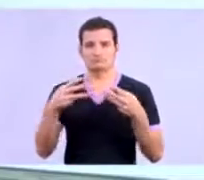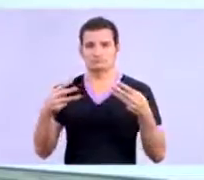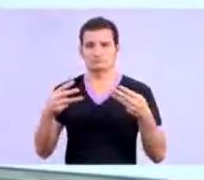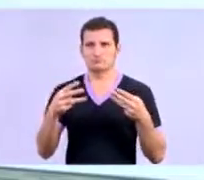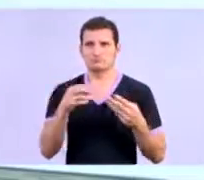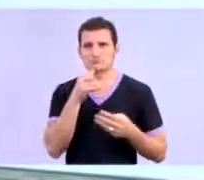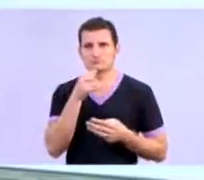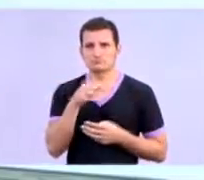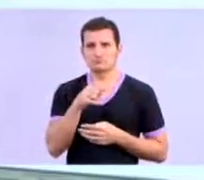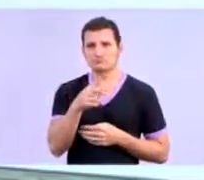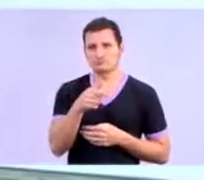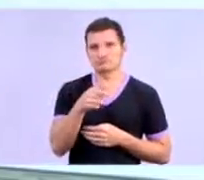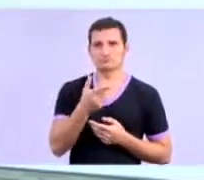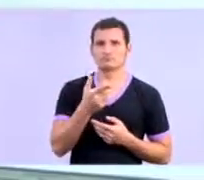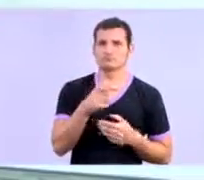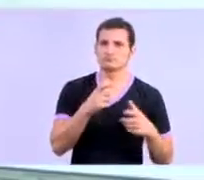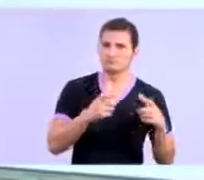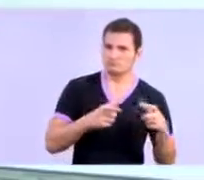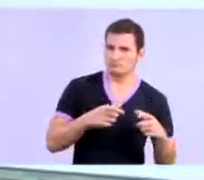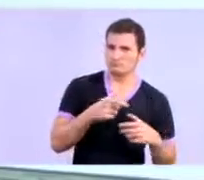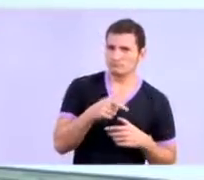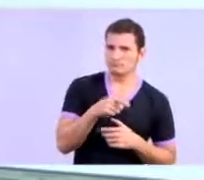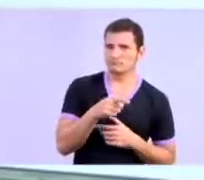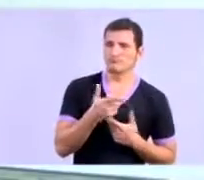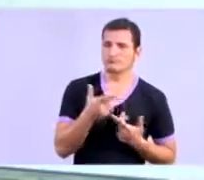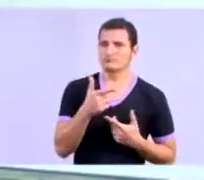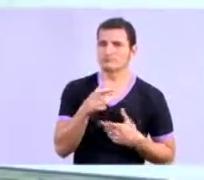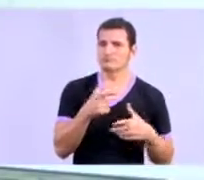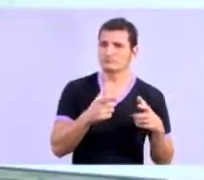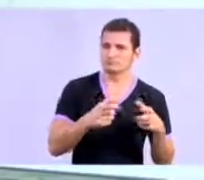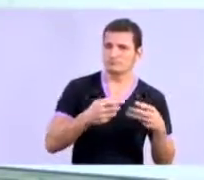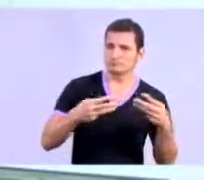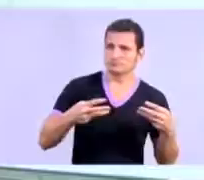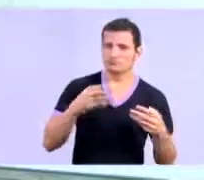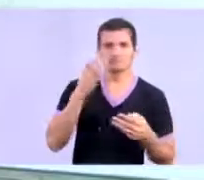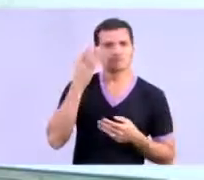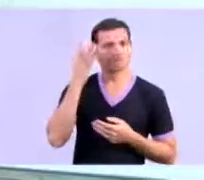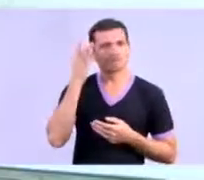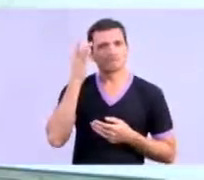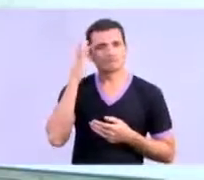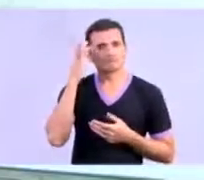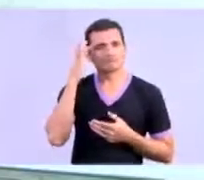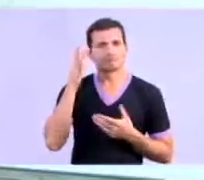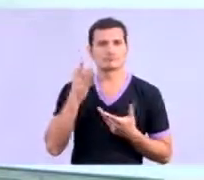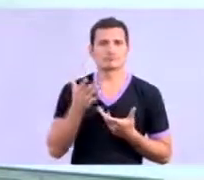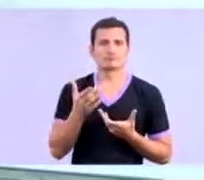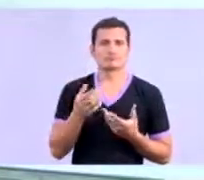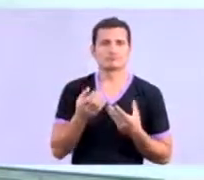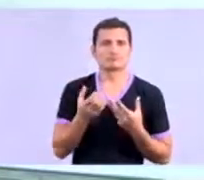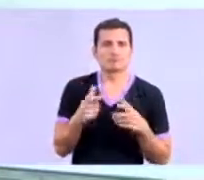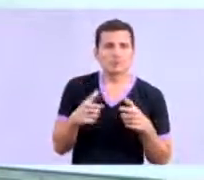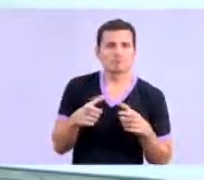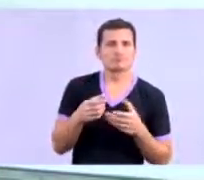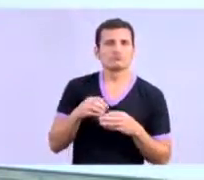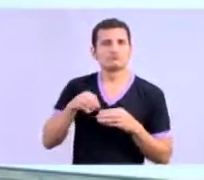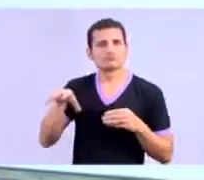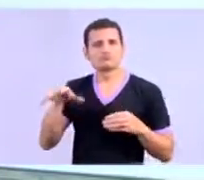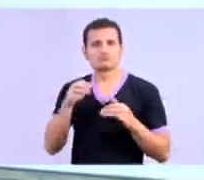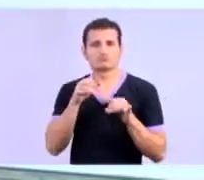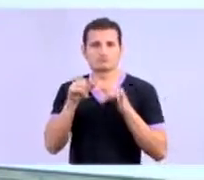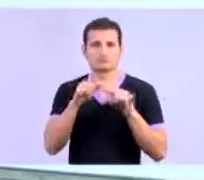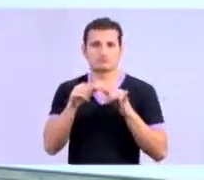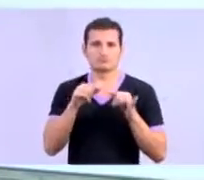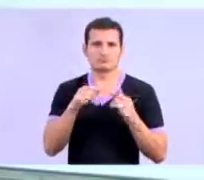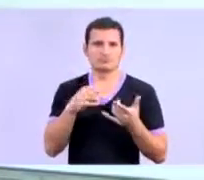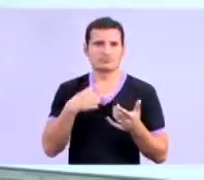tiver um endereço, aí você já falou, opa, não tem endereço na rede, ninguém sabe para onde para mandar informação. Eu não consigo chegar a lugar